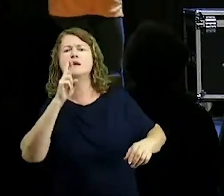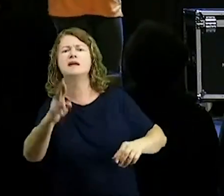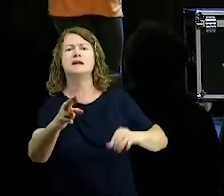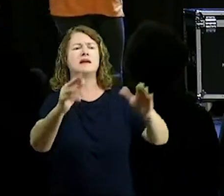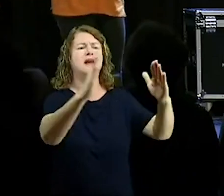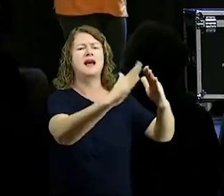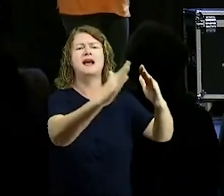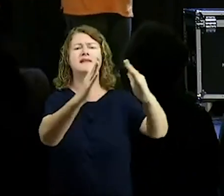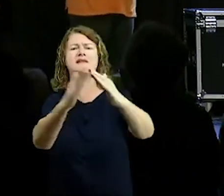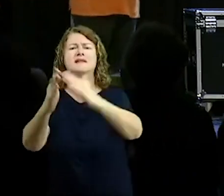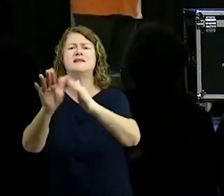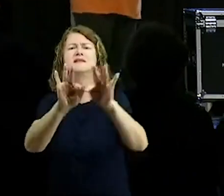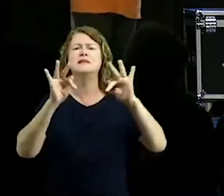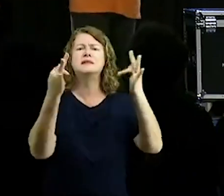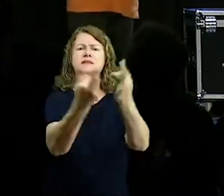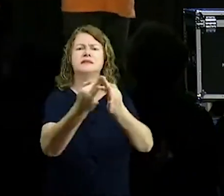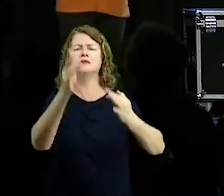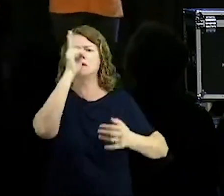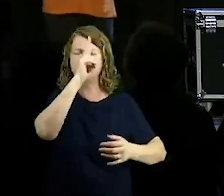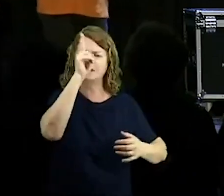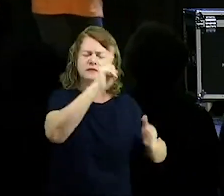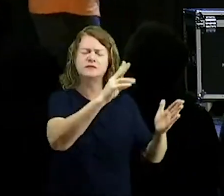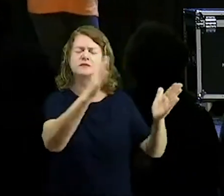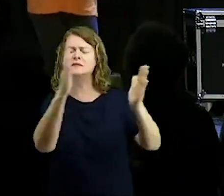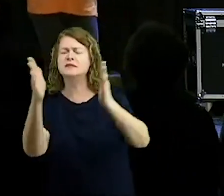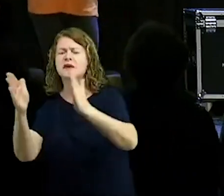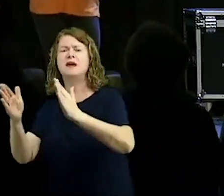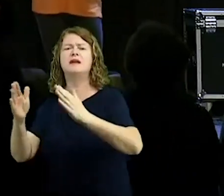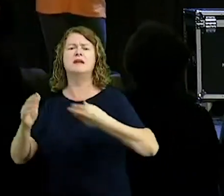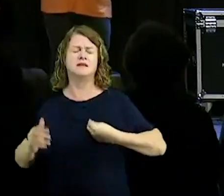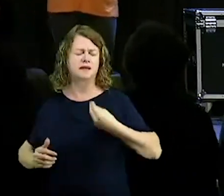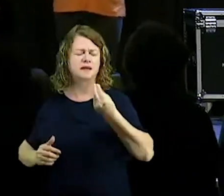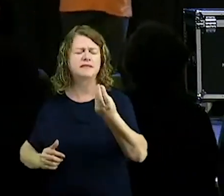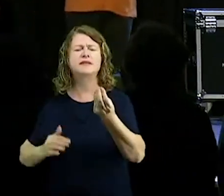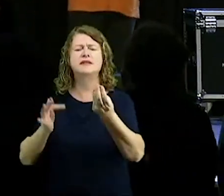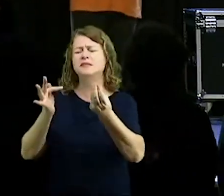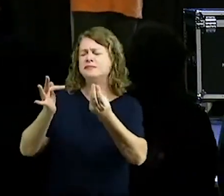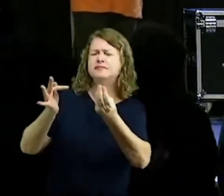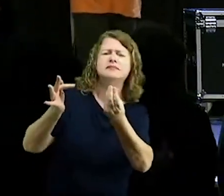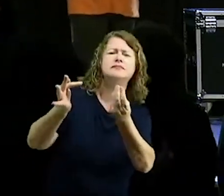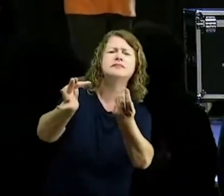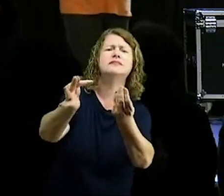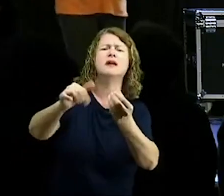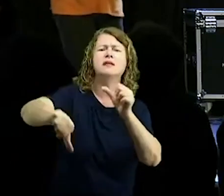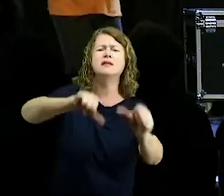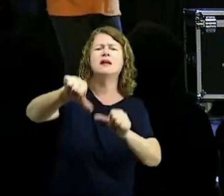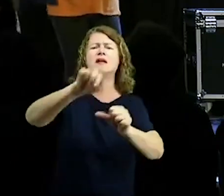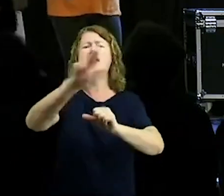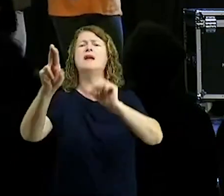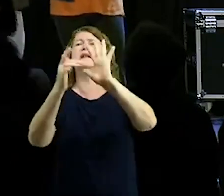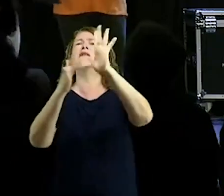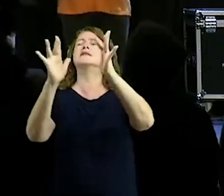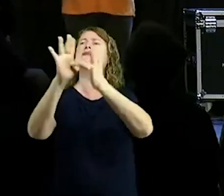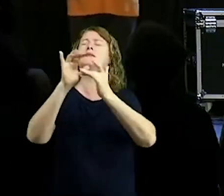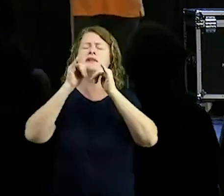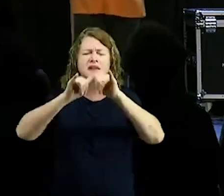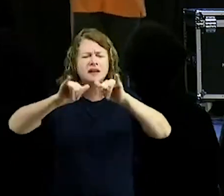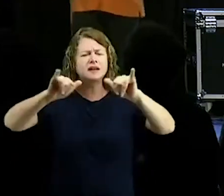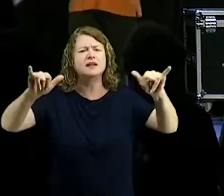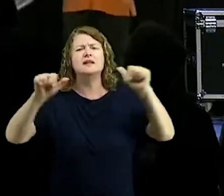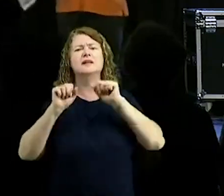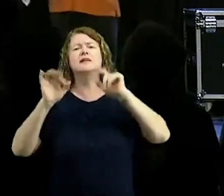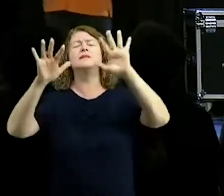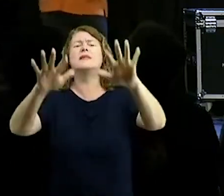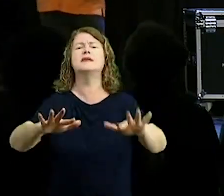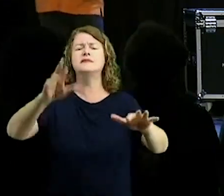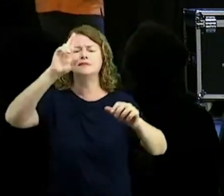histórias, Pai, sobre destinos estão sendo mudados aqui nessa noite, Pai, em nome de Jesus. Nós declaramos agora as bênçãos do Senhor, Pai.